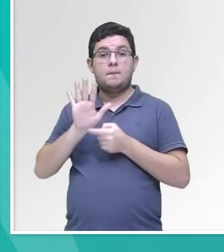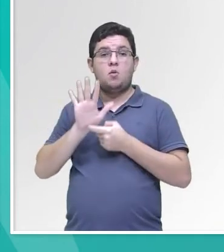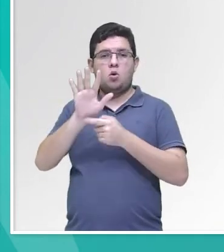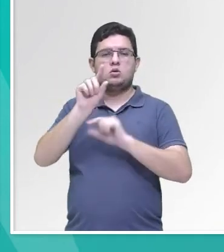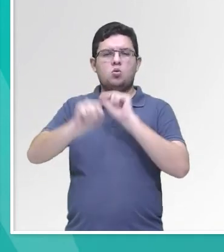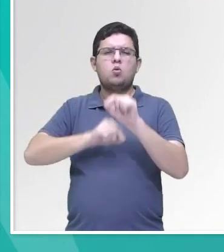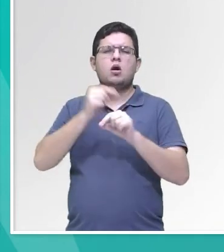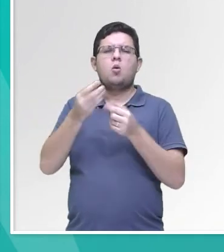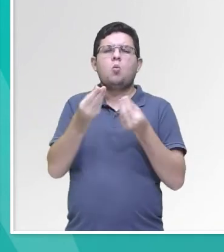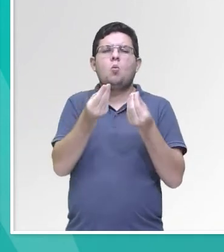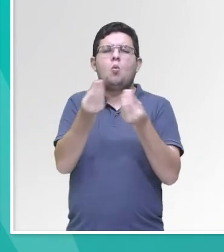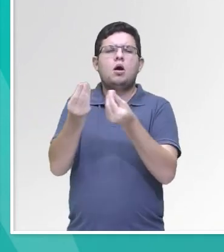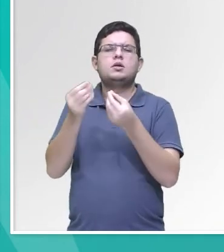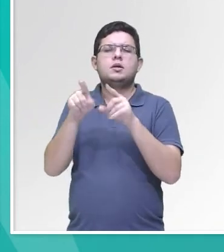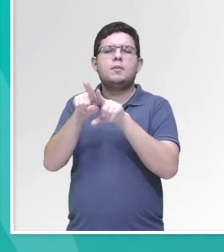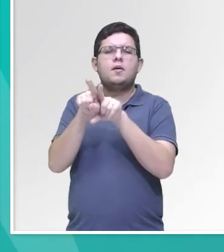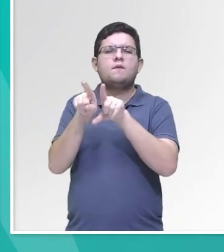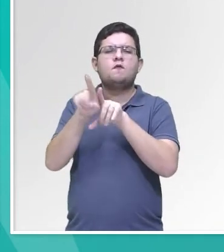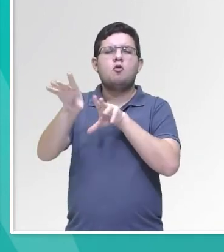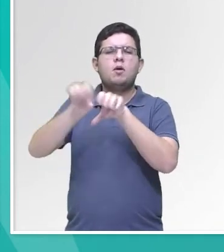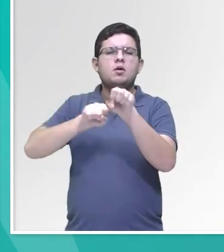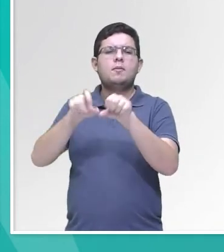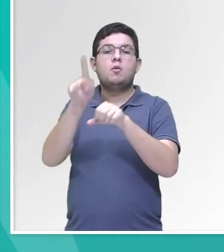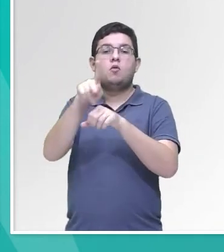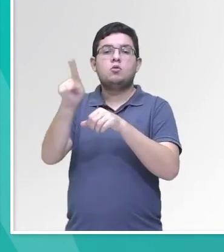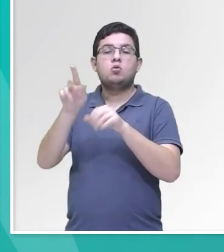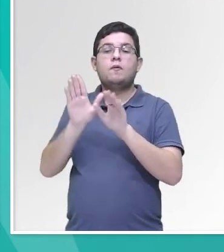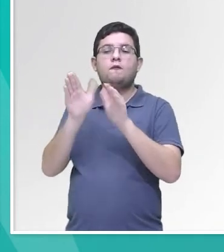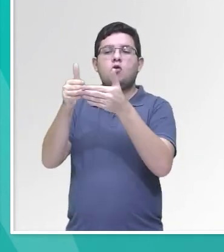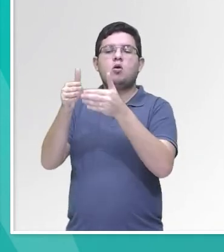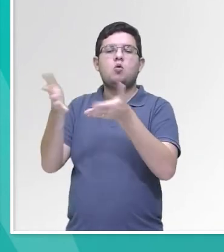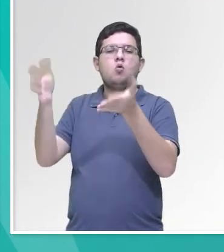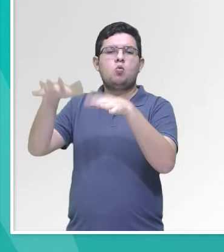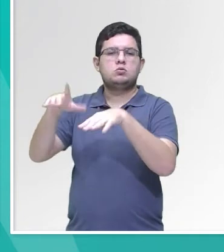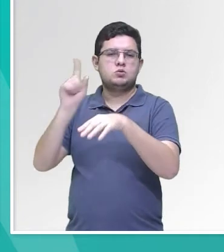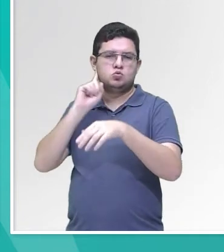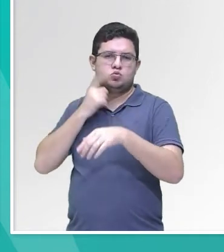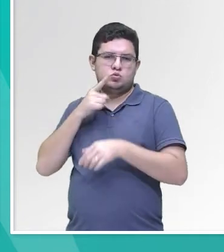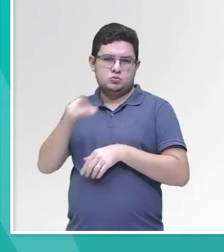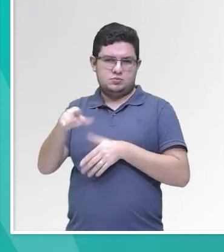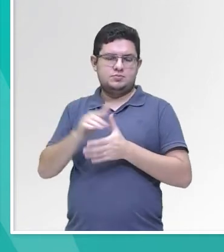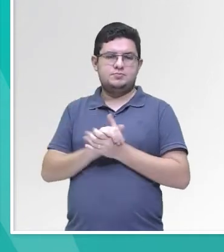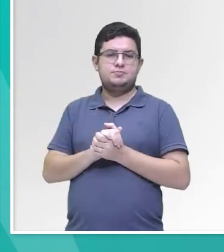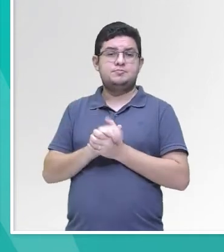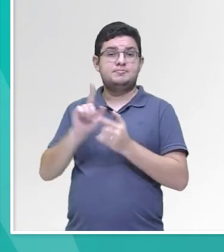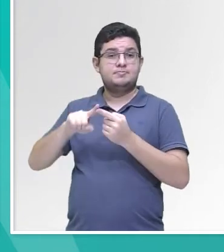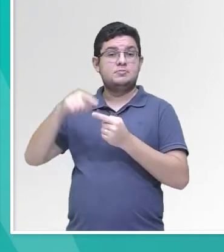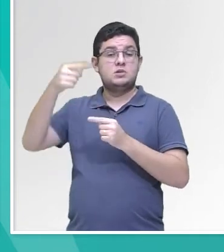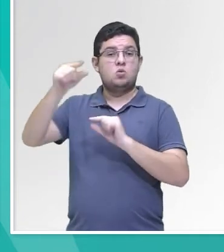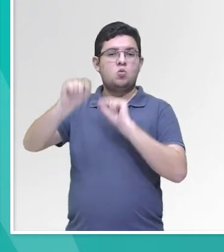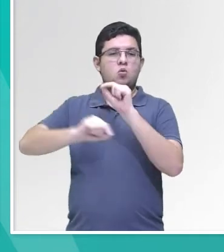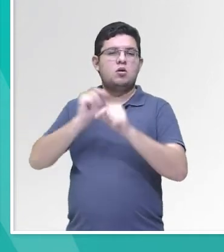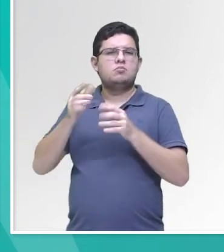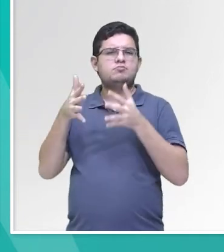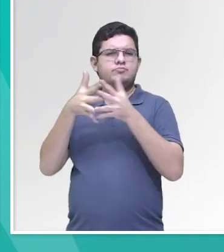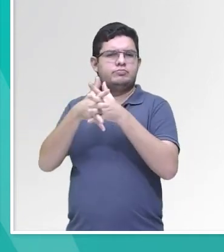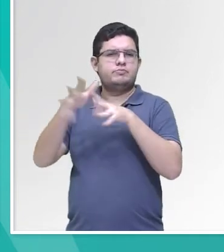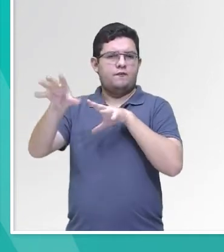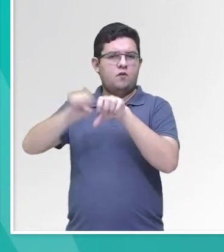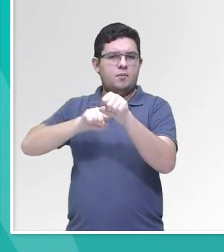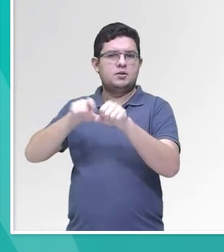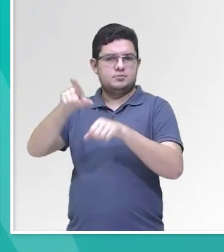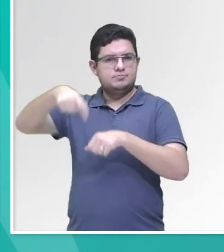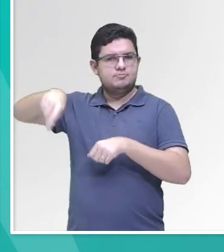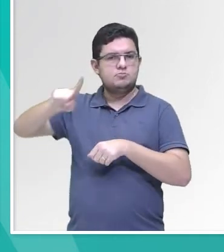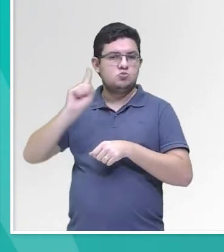ensino no que tange à inclusão dessa camada, de modo a causar entraves à formação desses indivíduos e, por